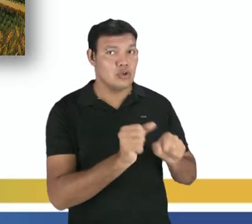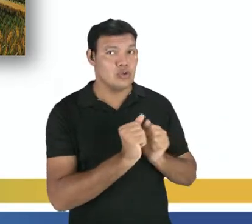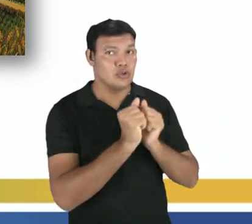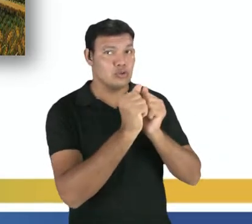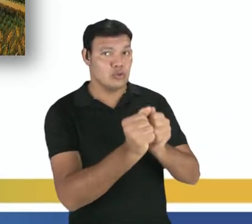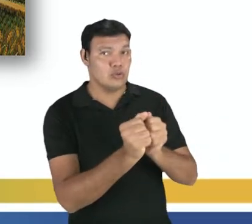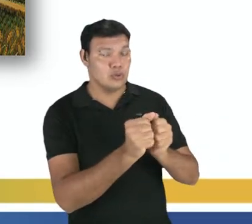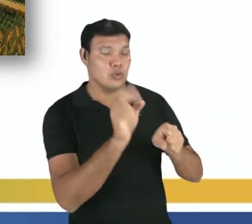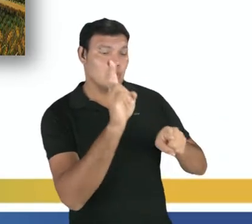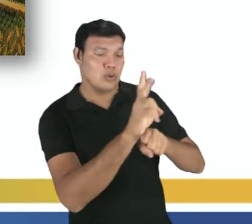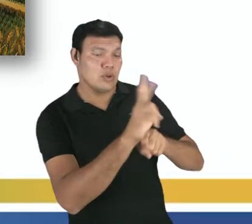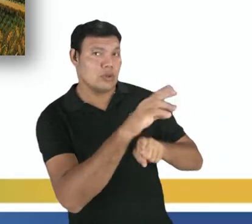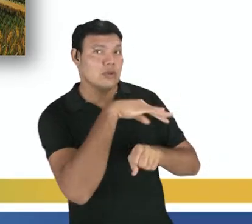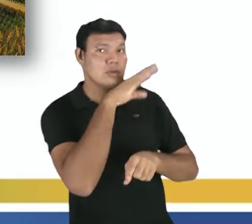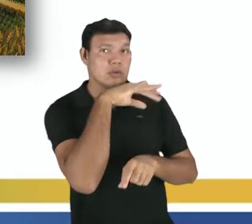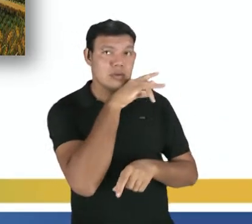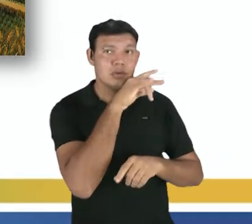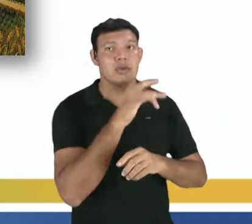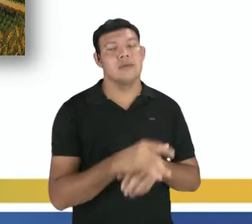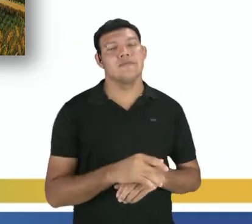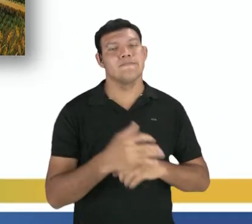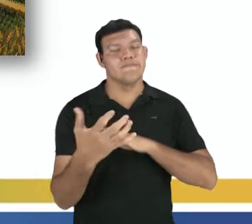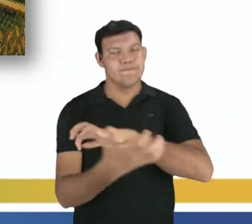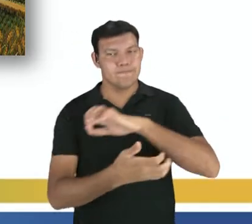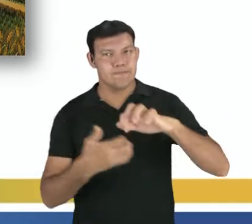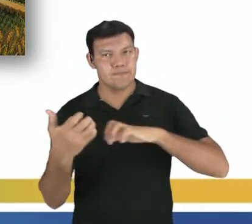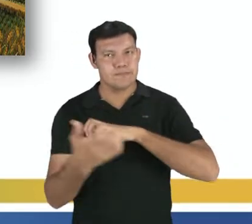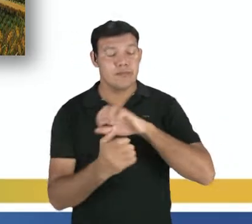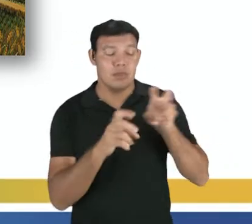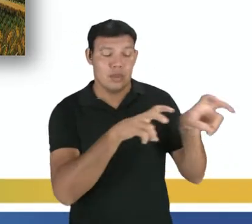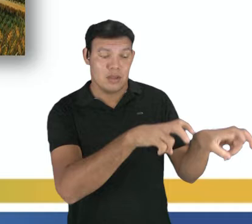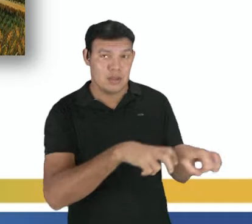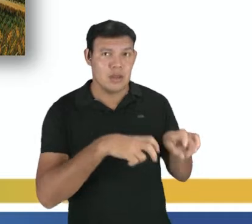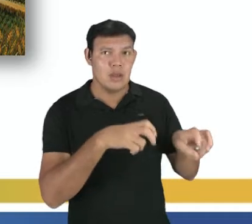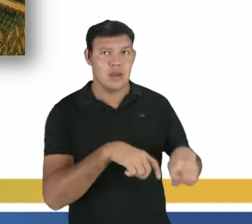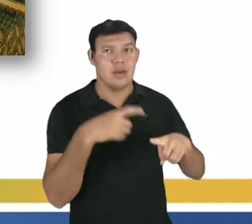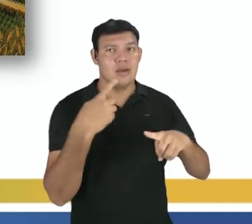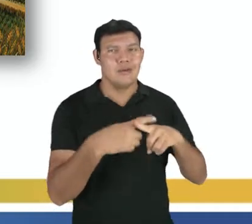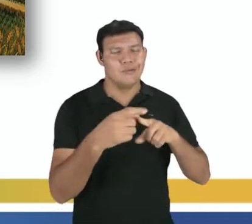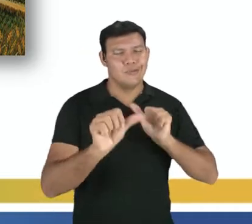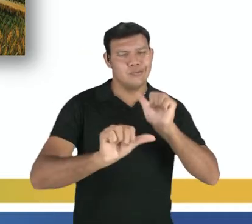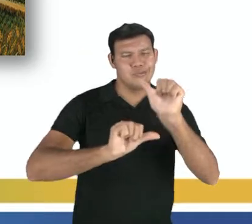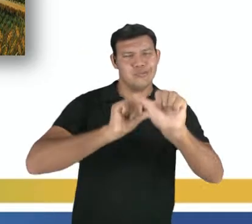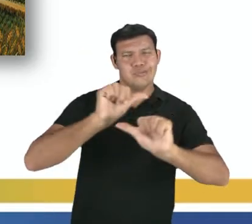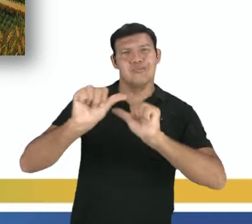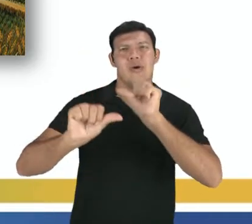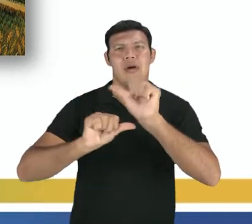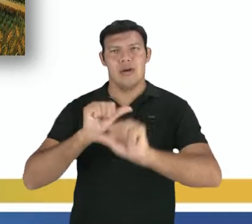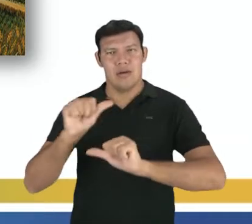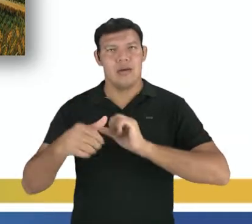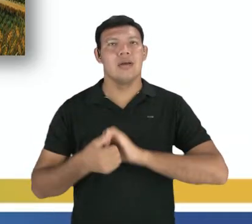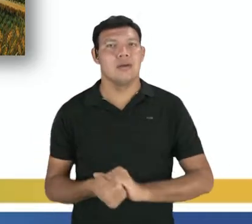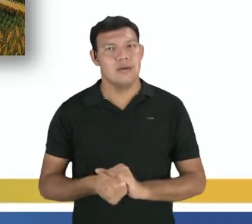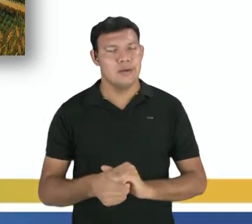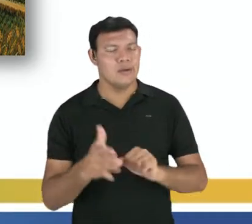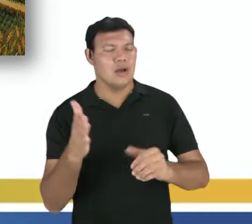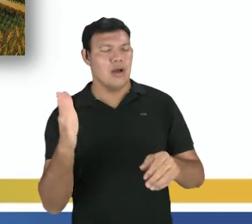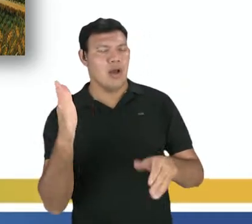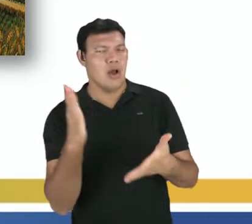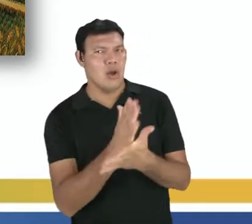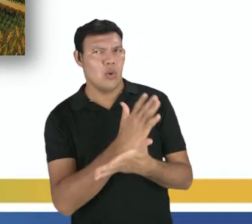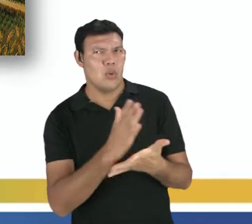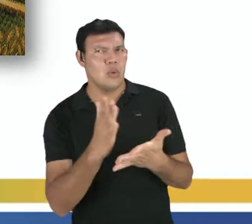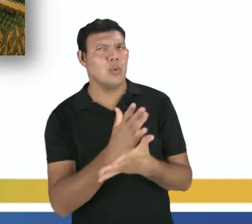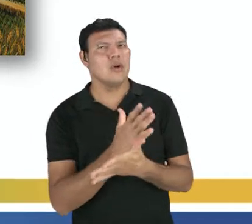uma revolução agrícola, né? Porque uma revolução ela muda completamente. E a partir de algumas práticas,